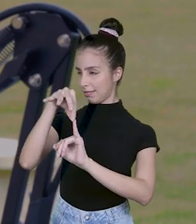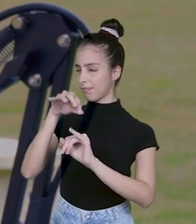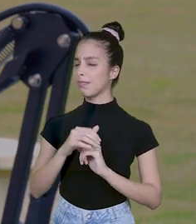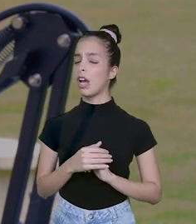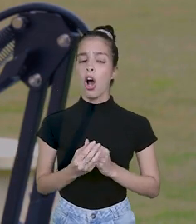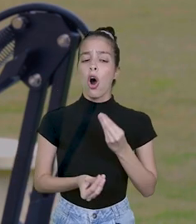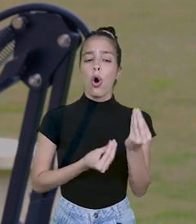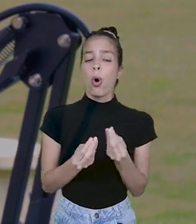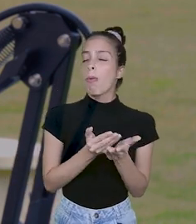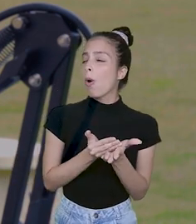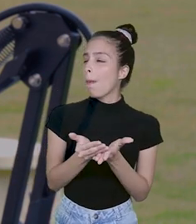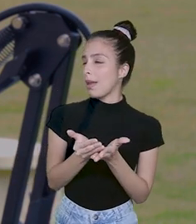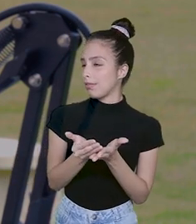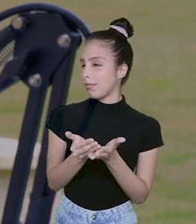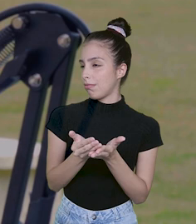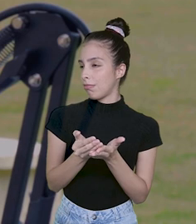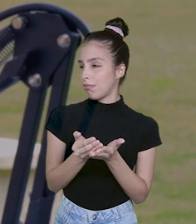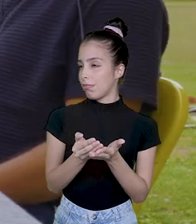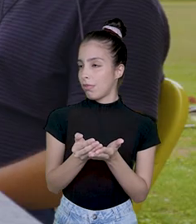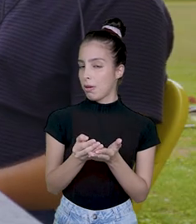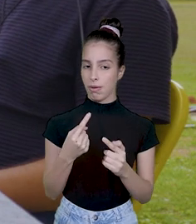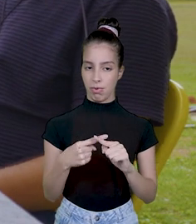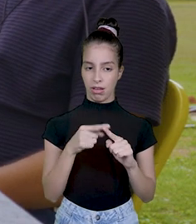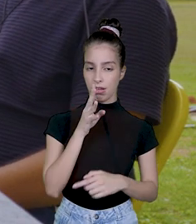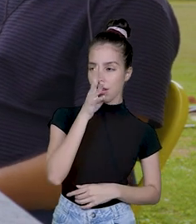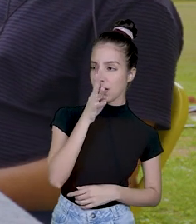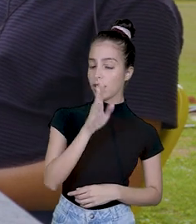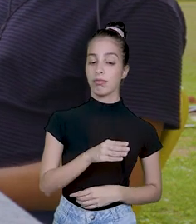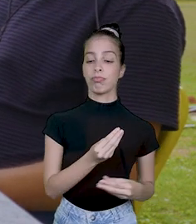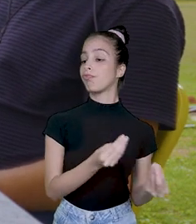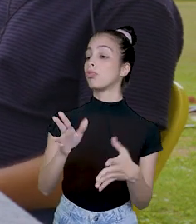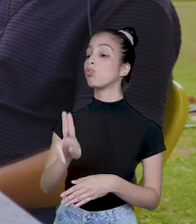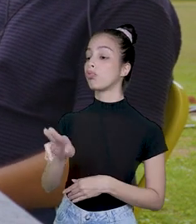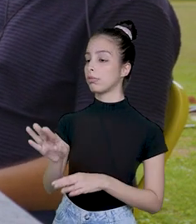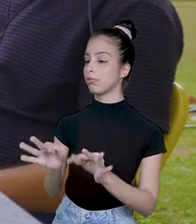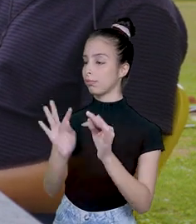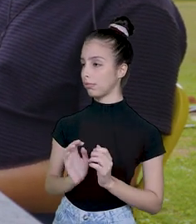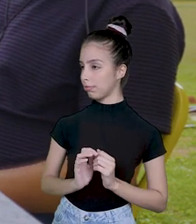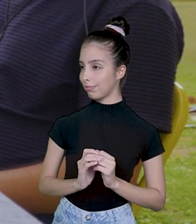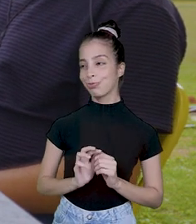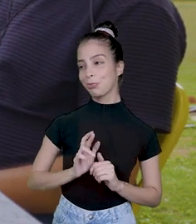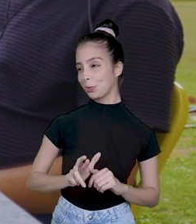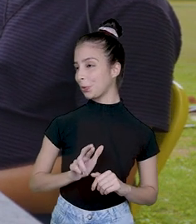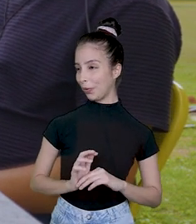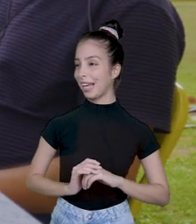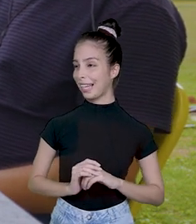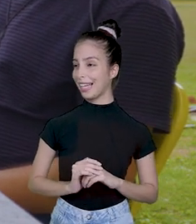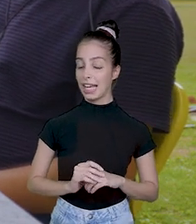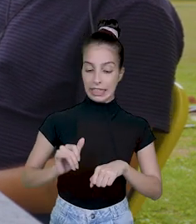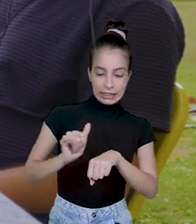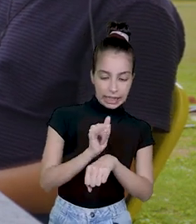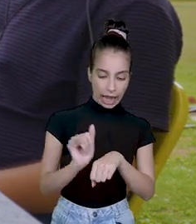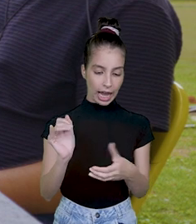se começam esses processos porque a gente sabe que não é de qualquer jeito que Que métodos mecanismos metodologias